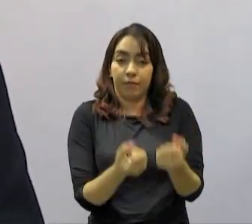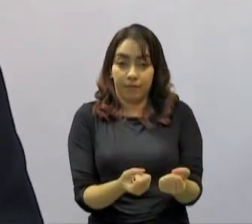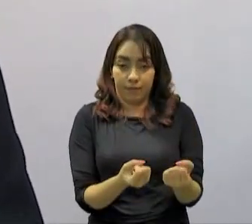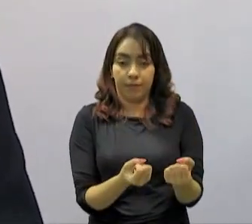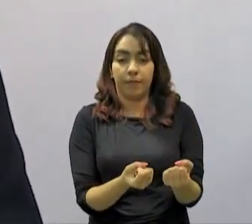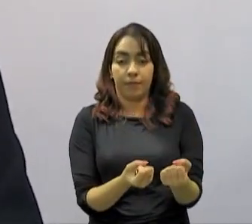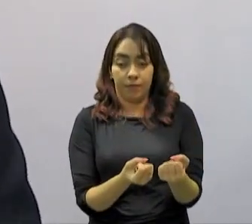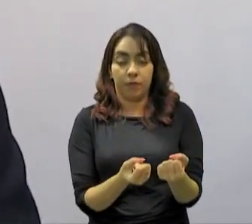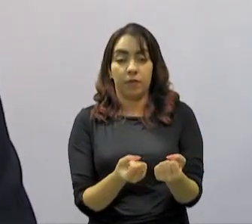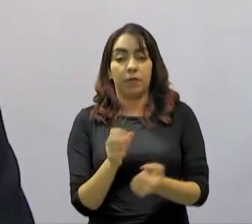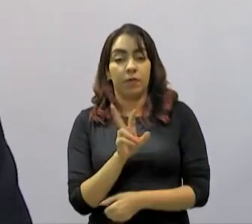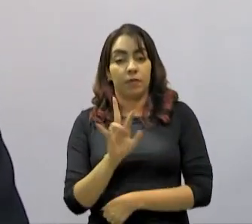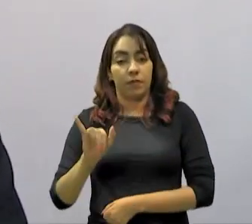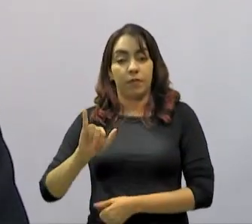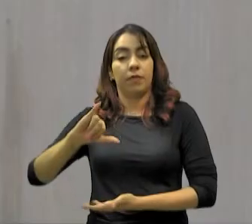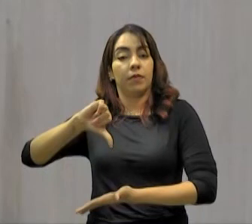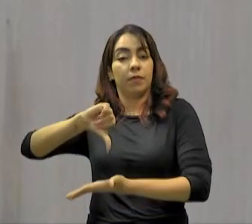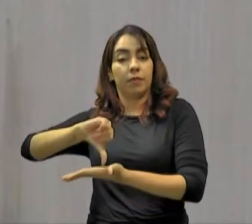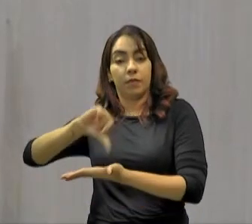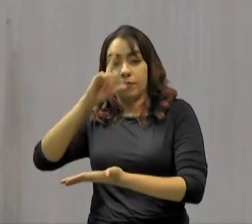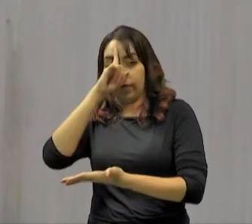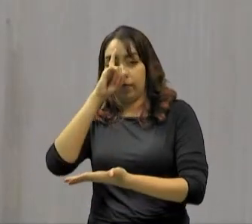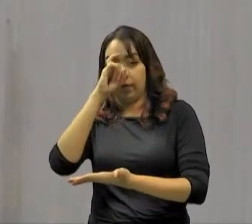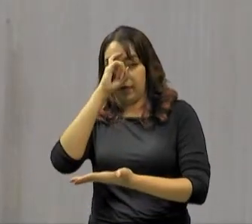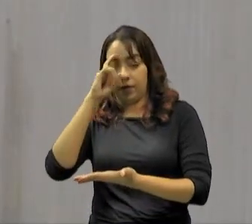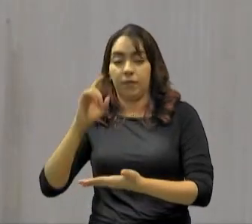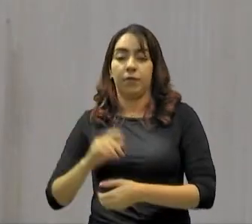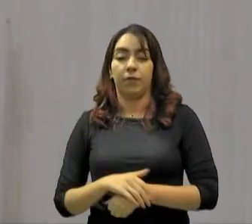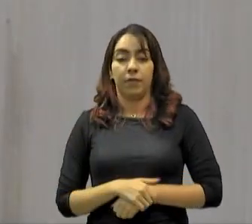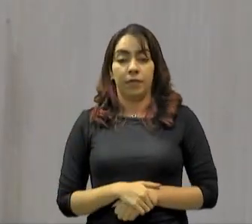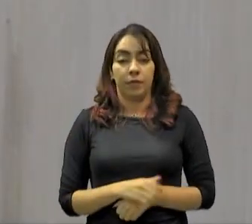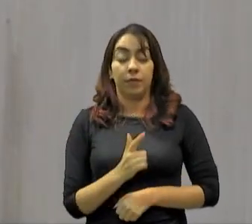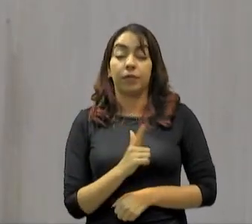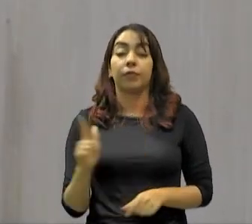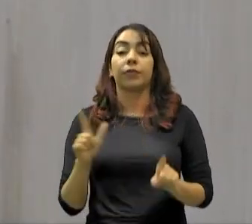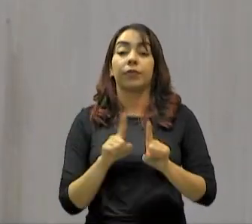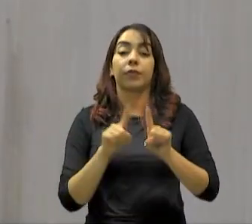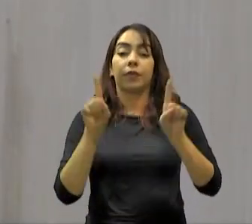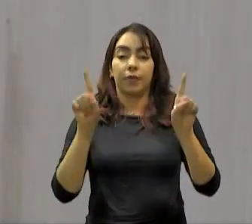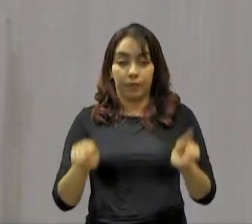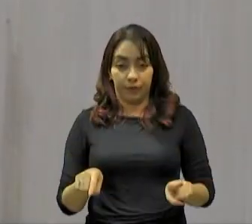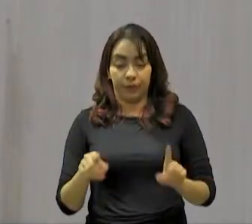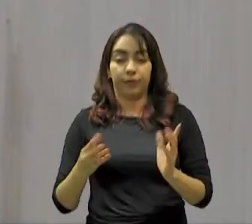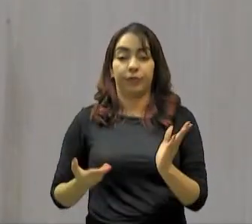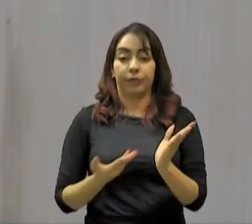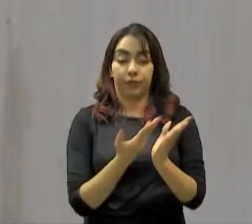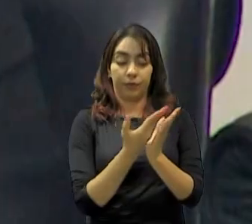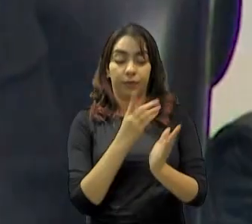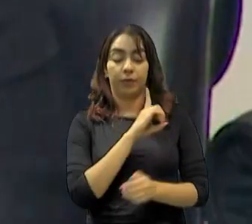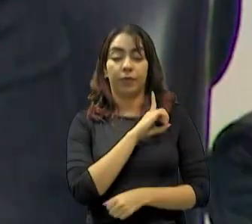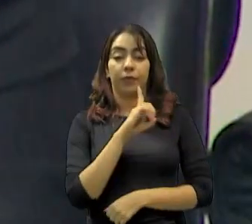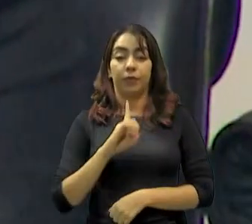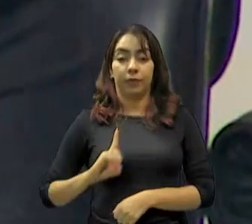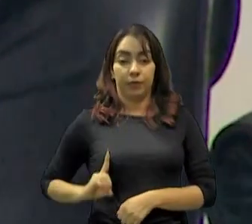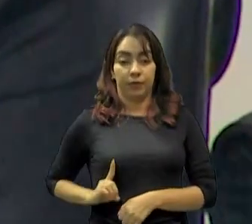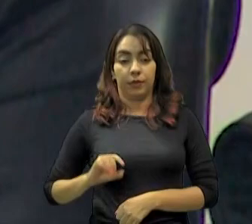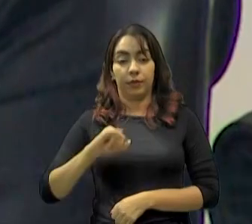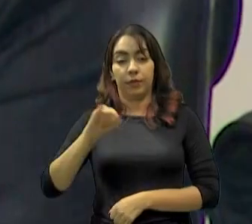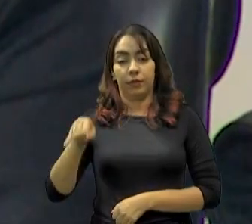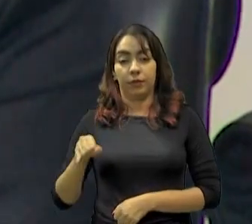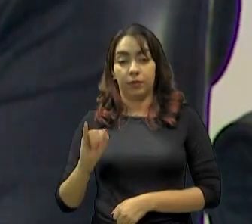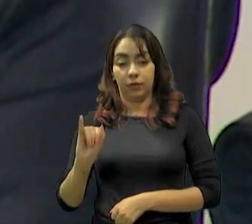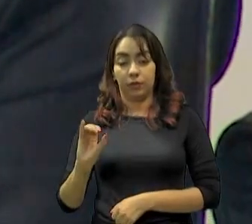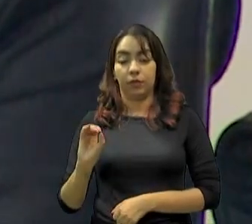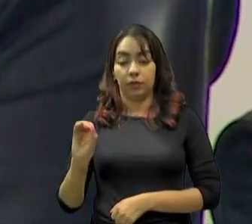implantar esse serviço lá no Hospital Regional Vale do Jaguaribe. O outro projeto de indicação de autoria da deputada Jô Farias, em coautoria com